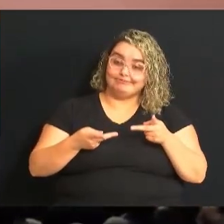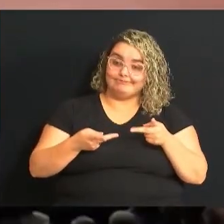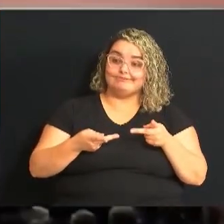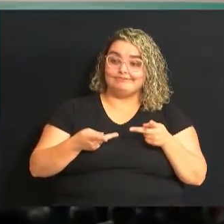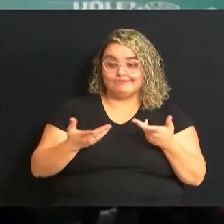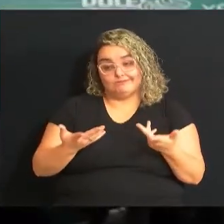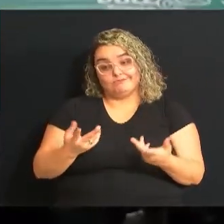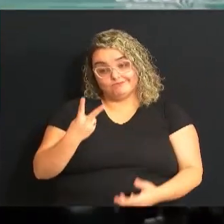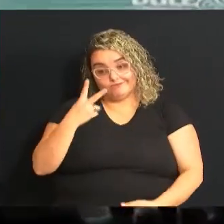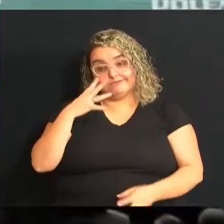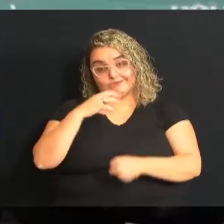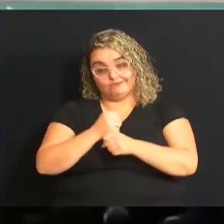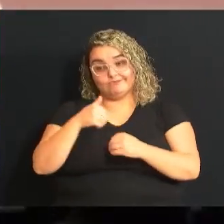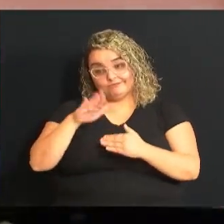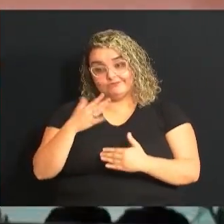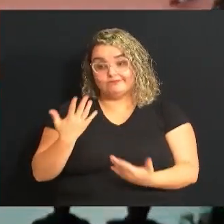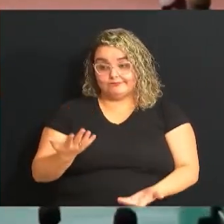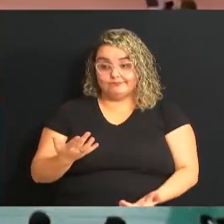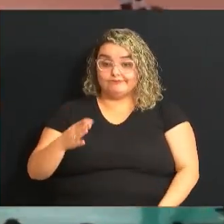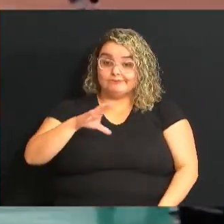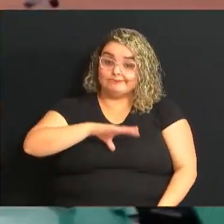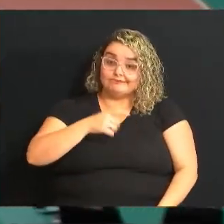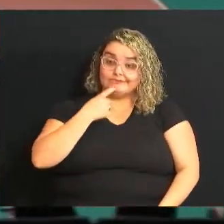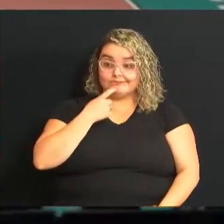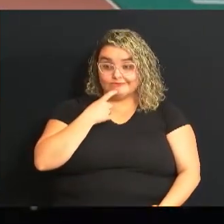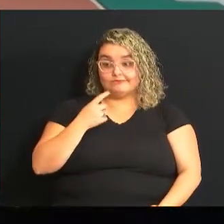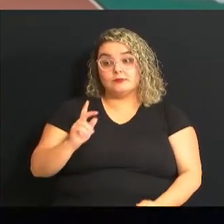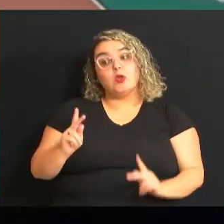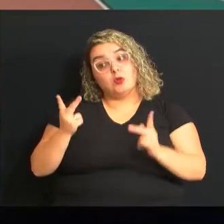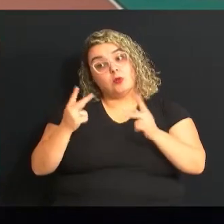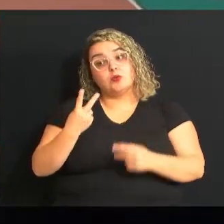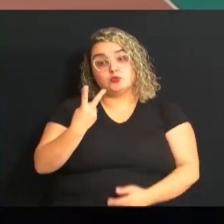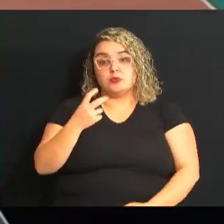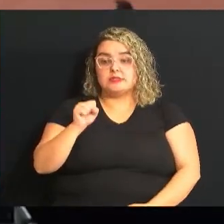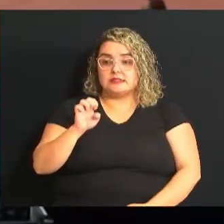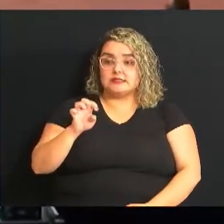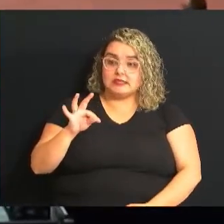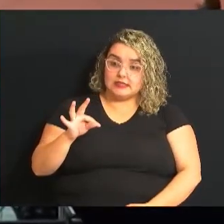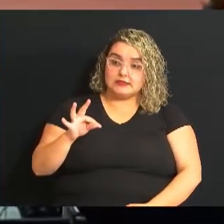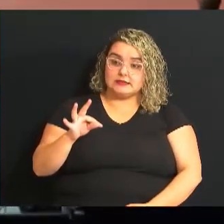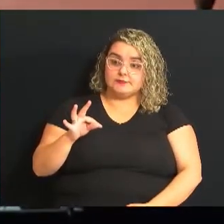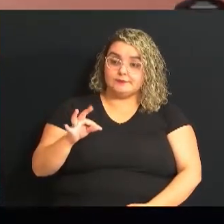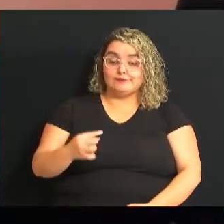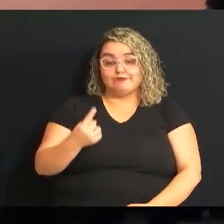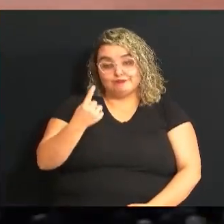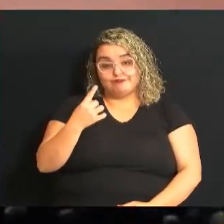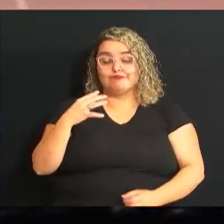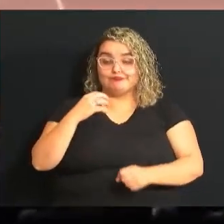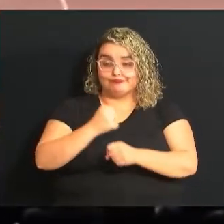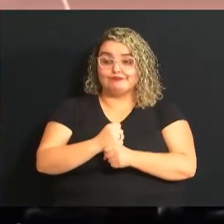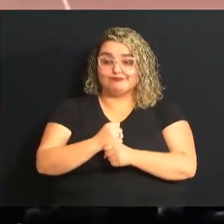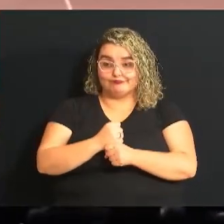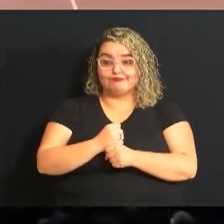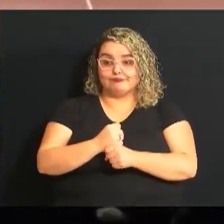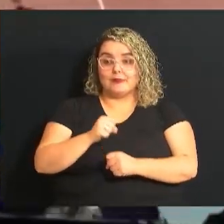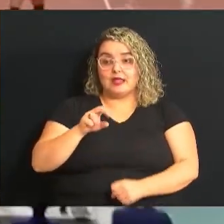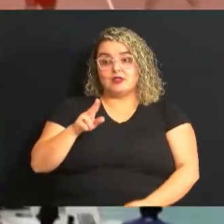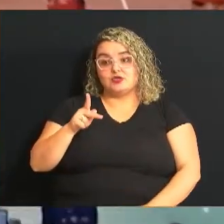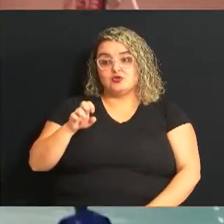por até 5 minutos. Se for pedido tempo de liderança, esse período é de até 10 minutos. Depois do